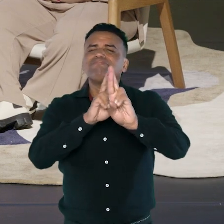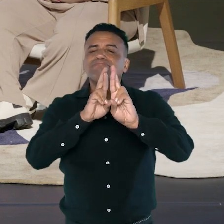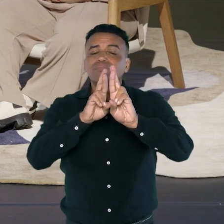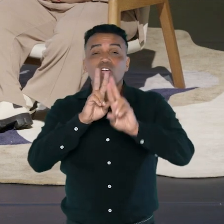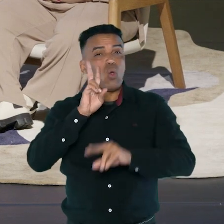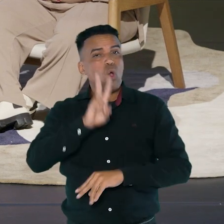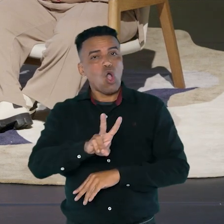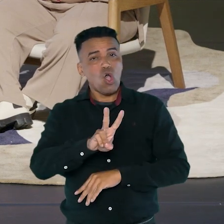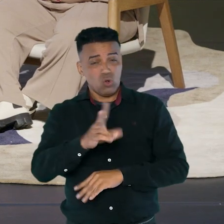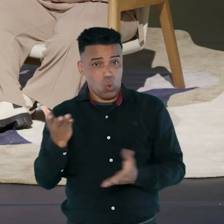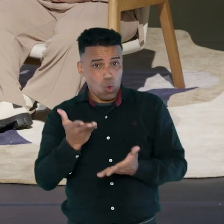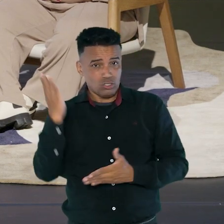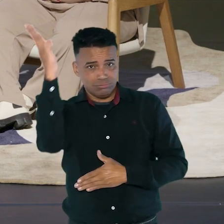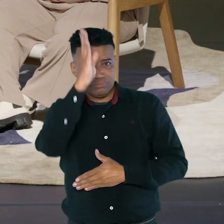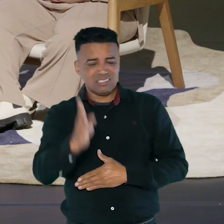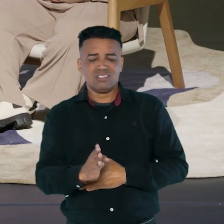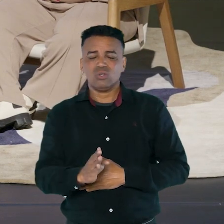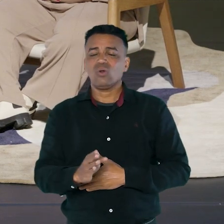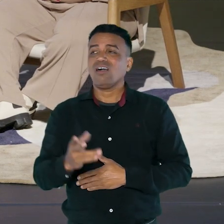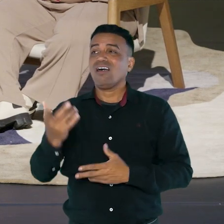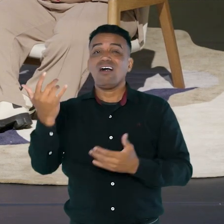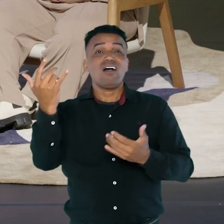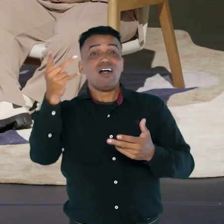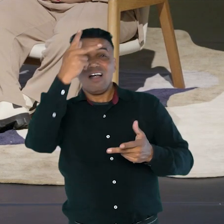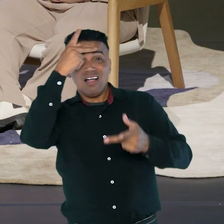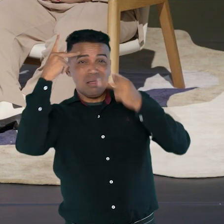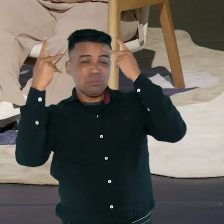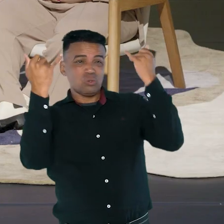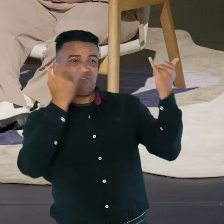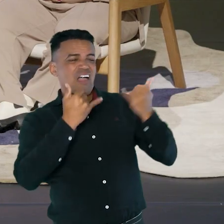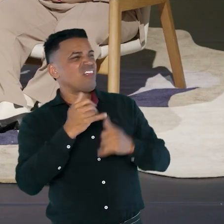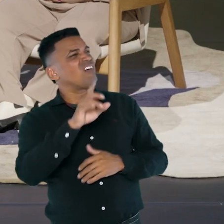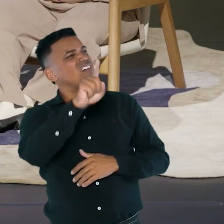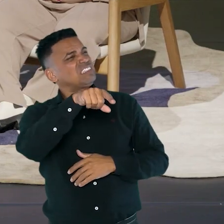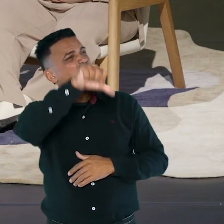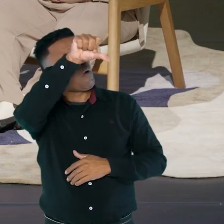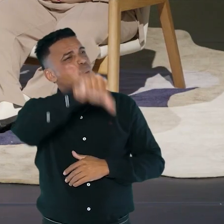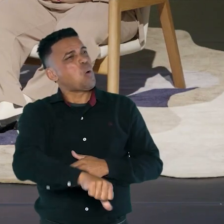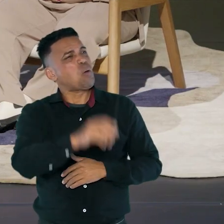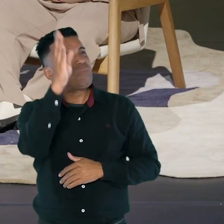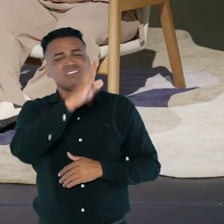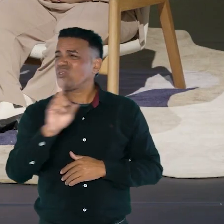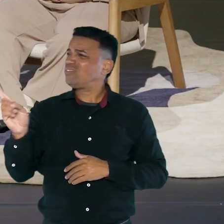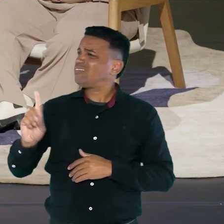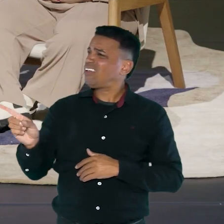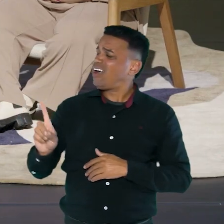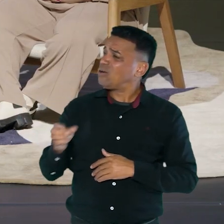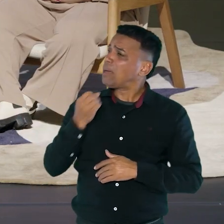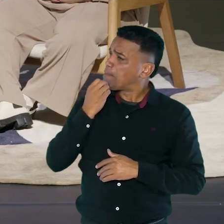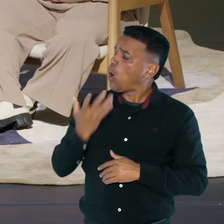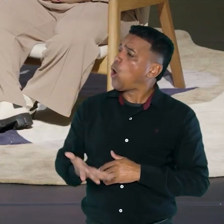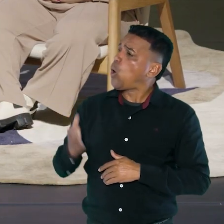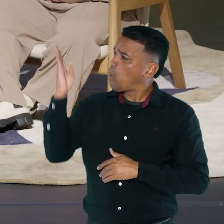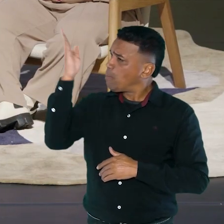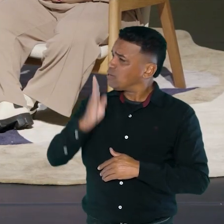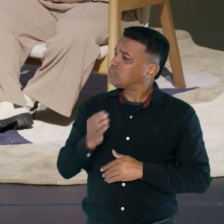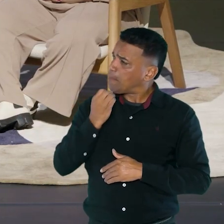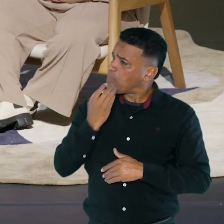país hoje e as pessoas falam, meu, está muito ruim. E eu falo, não, está muito